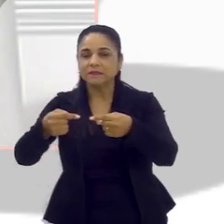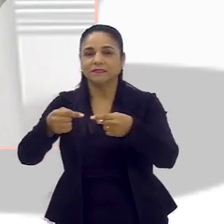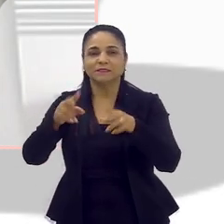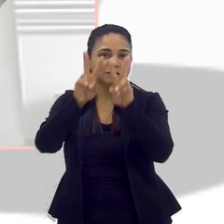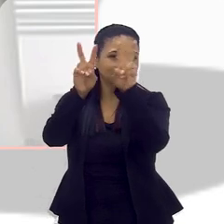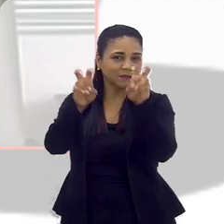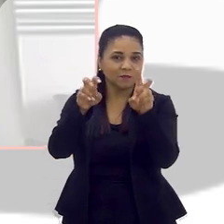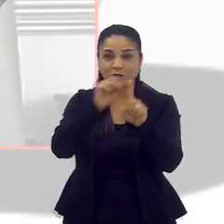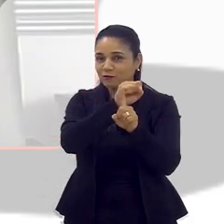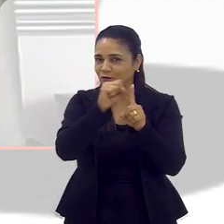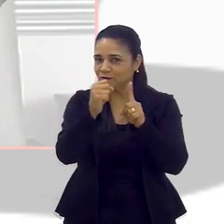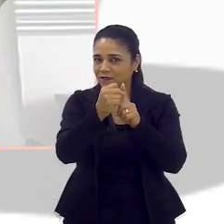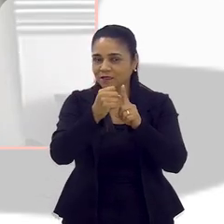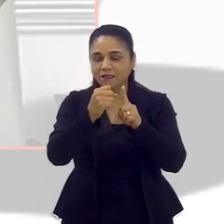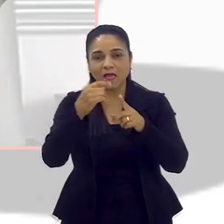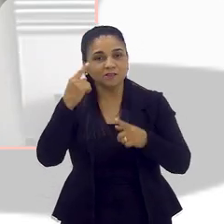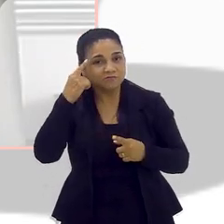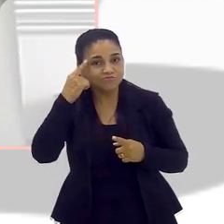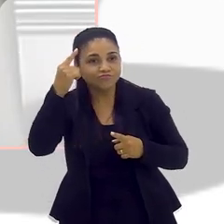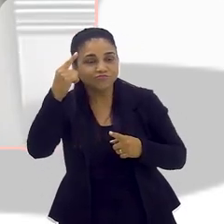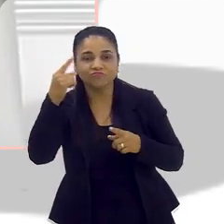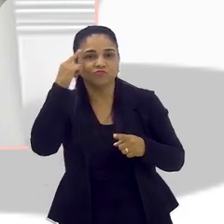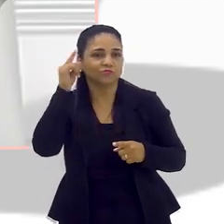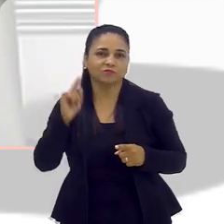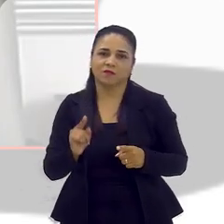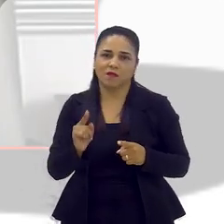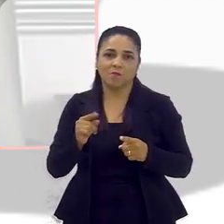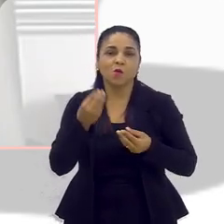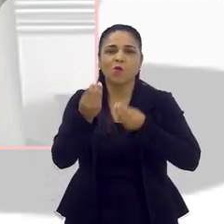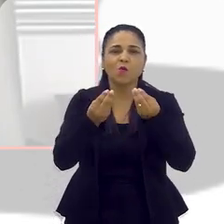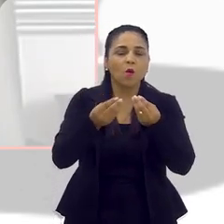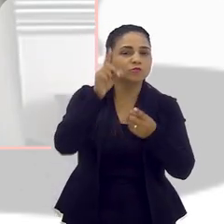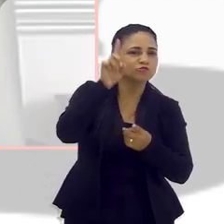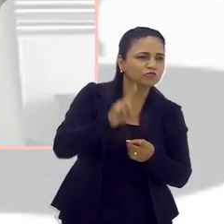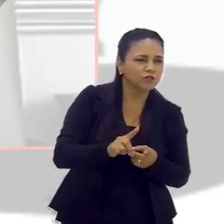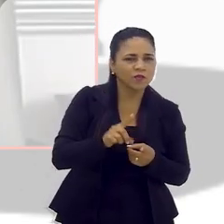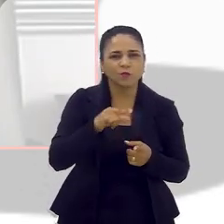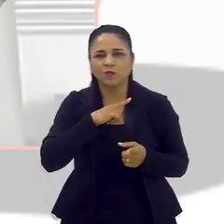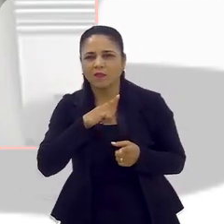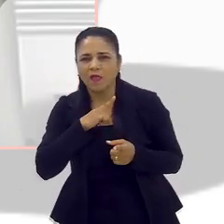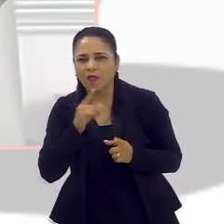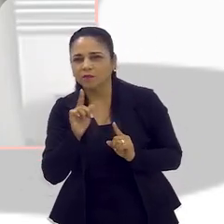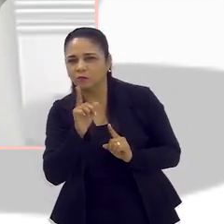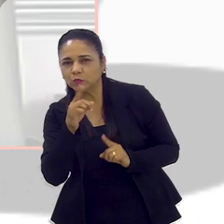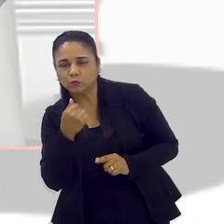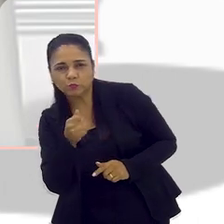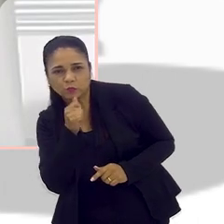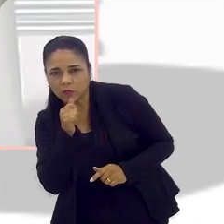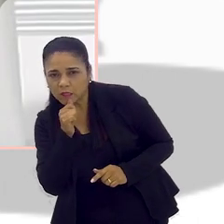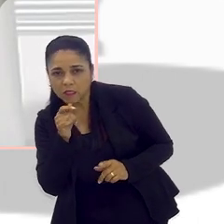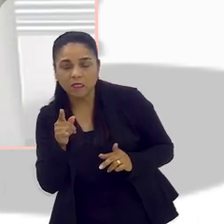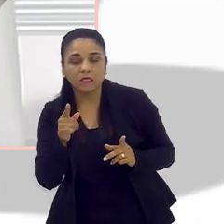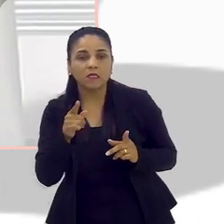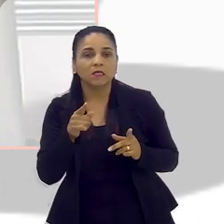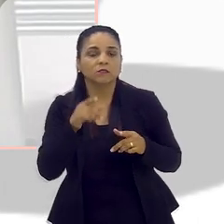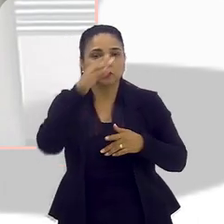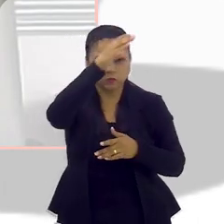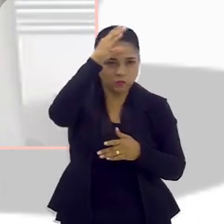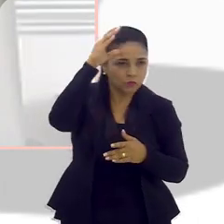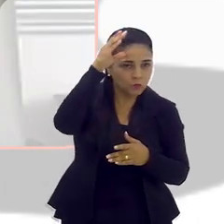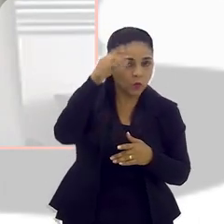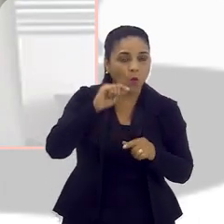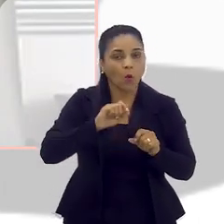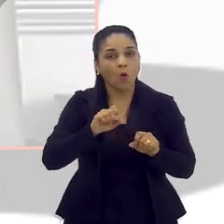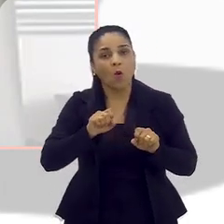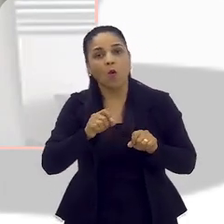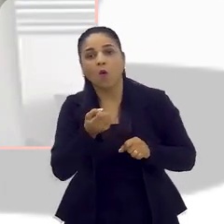latente na sociedade. Muita gente ainda não entende como lidar ou quais são os direitos de, né, seja da parte do entregador ou da parte